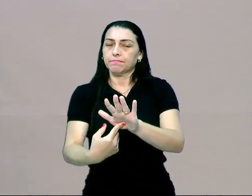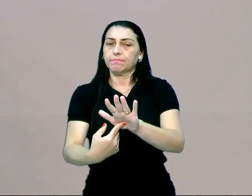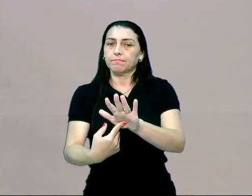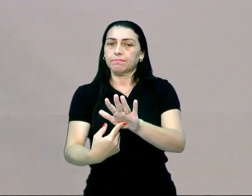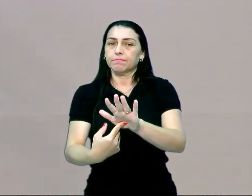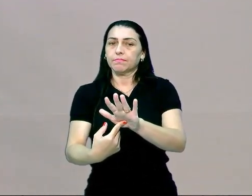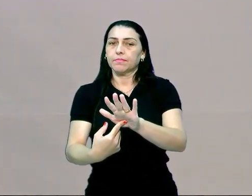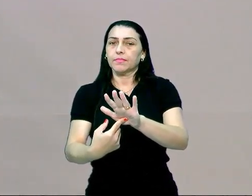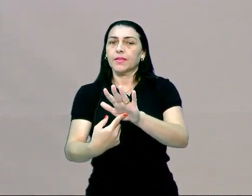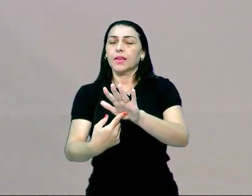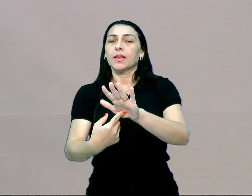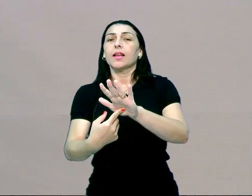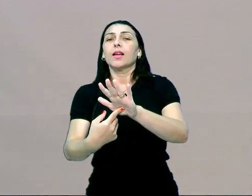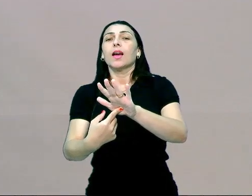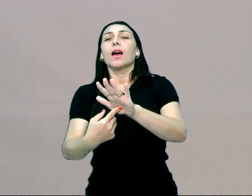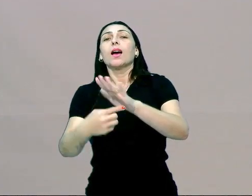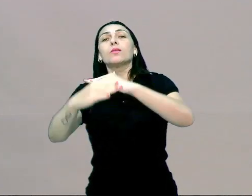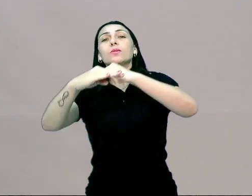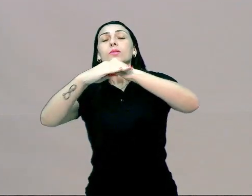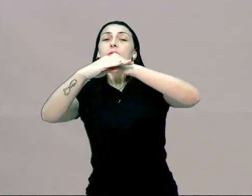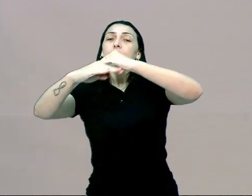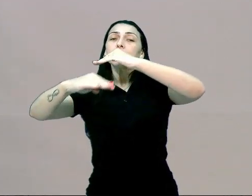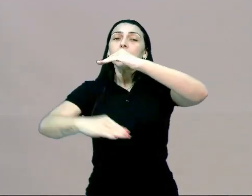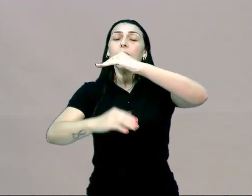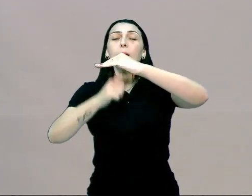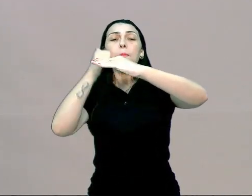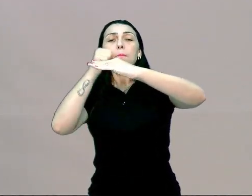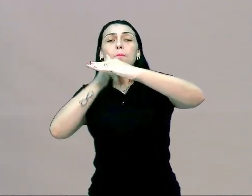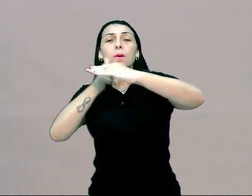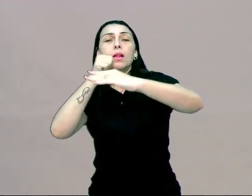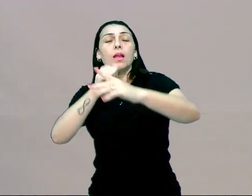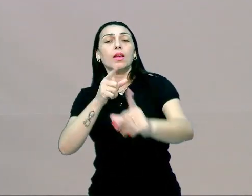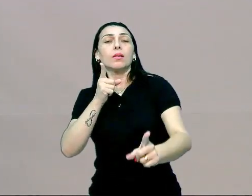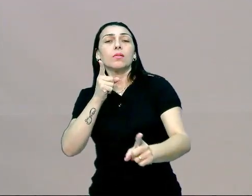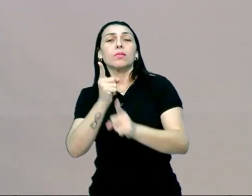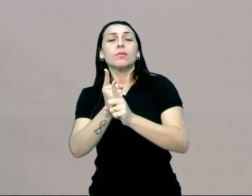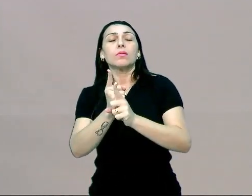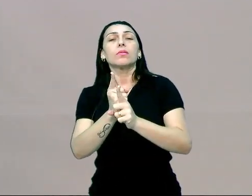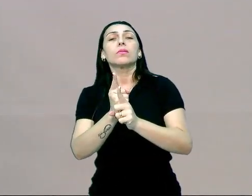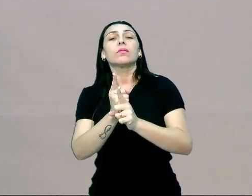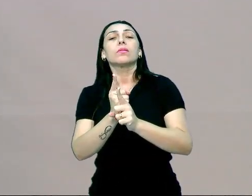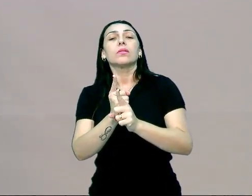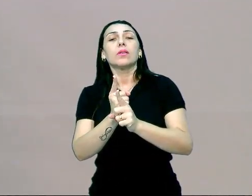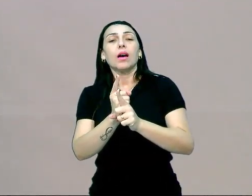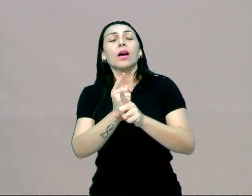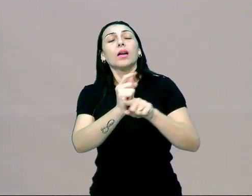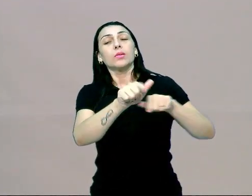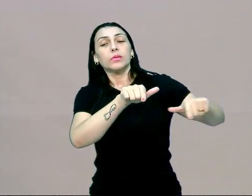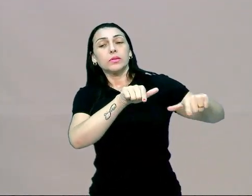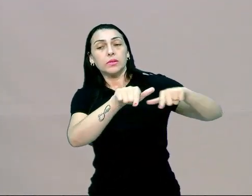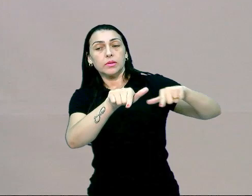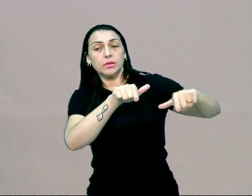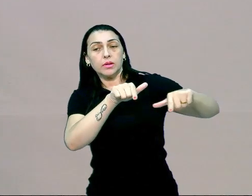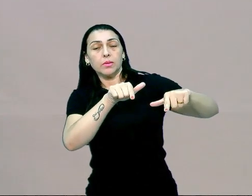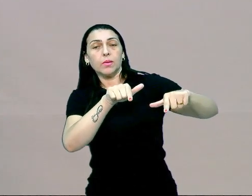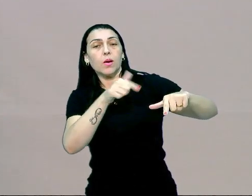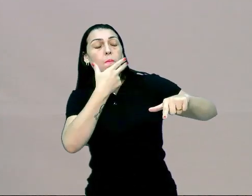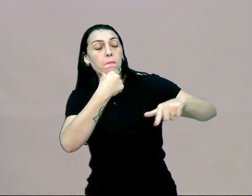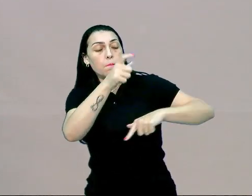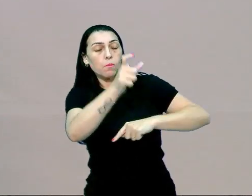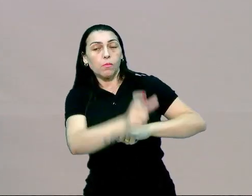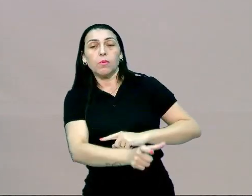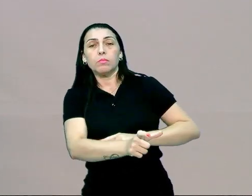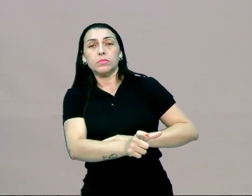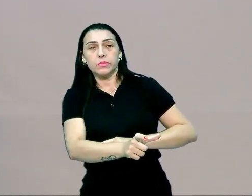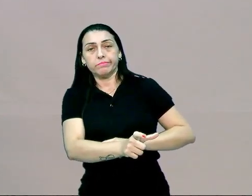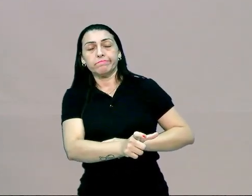A desvantagem que a mulher, ela se encontra, no mercado de trabalho em relação ao